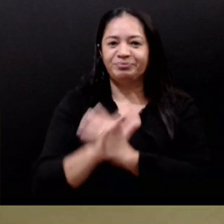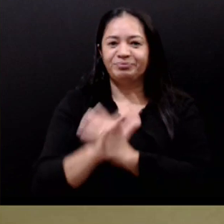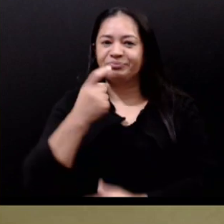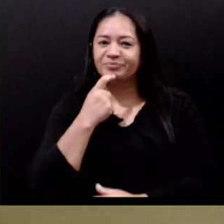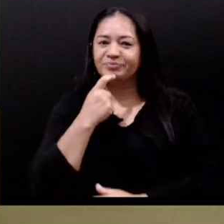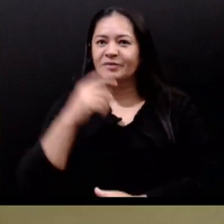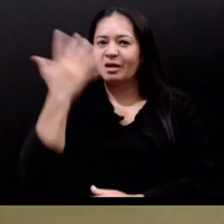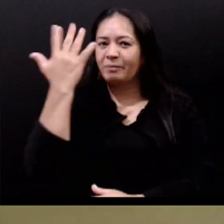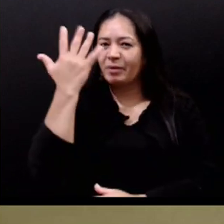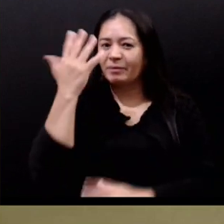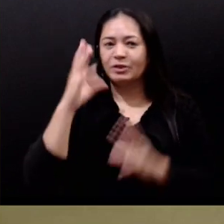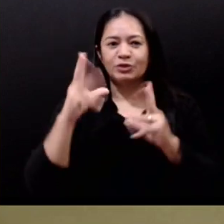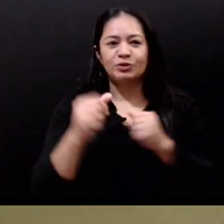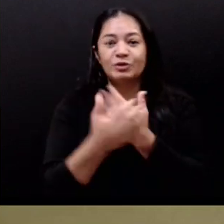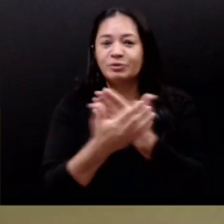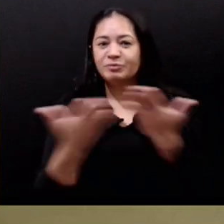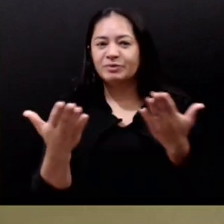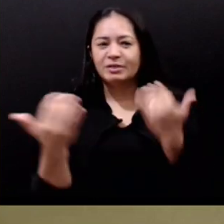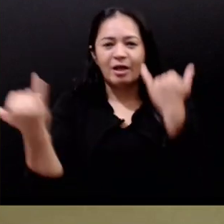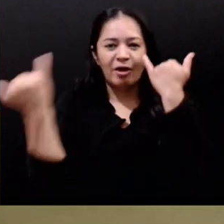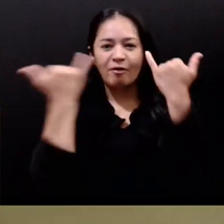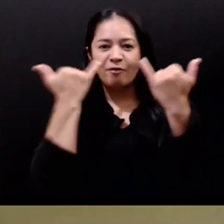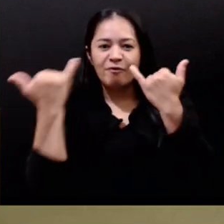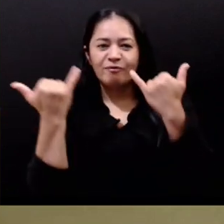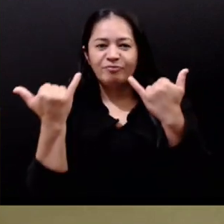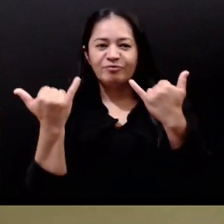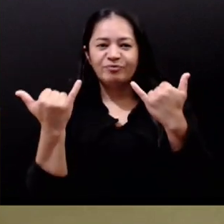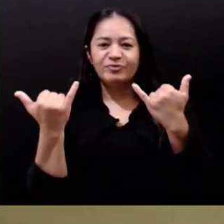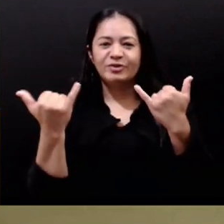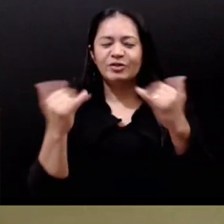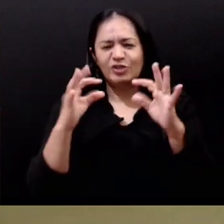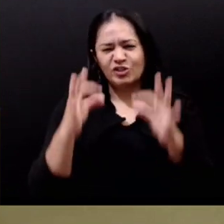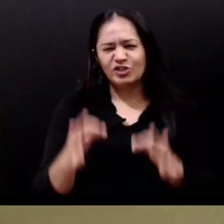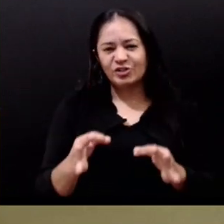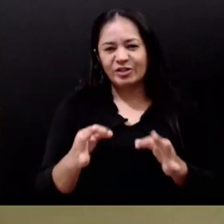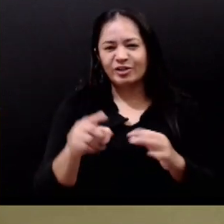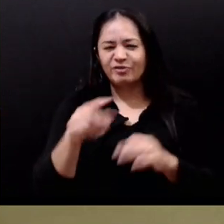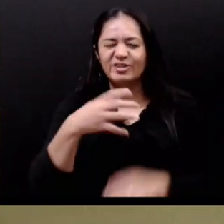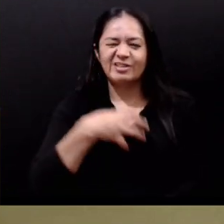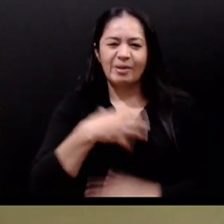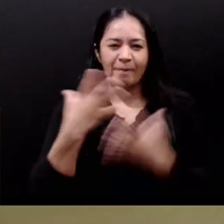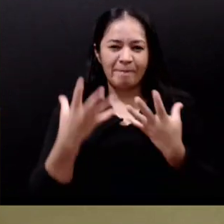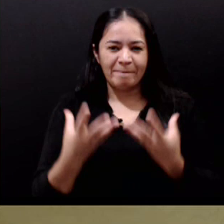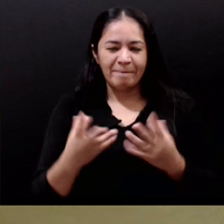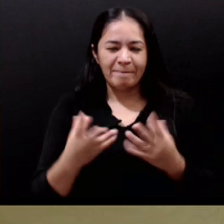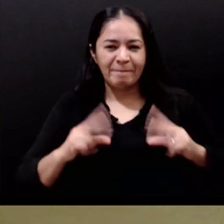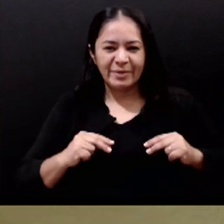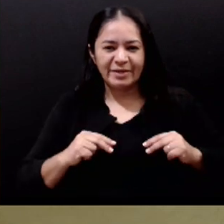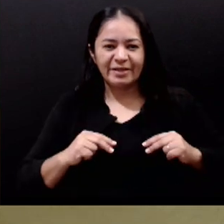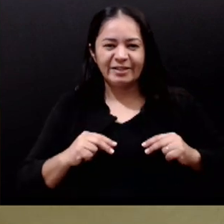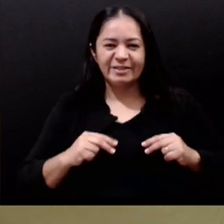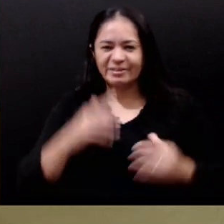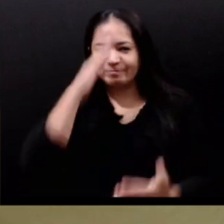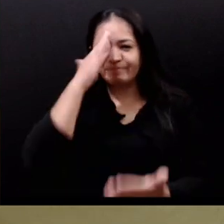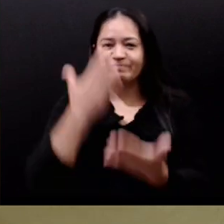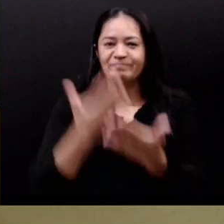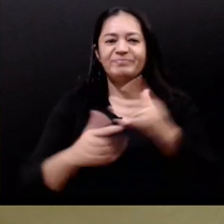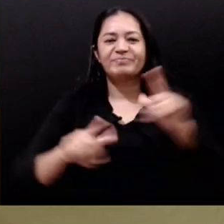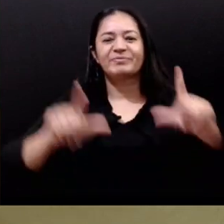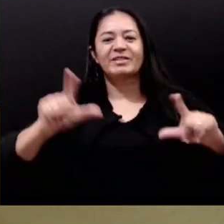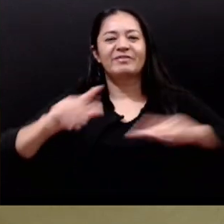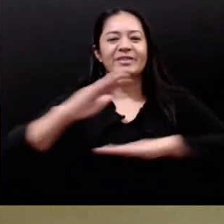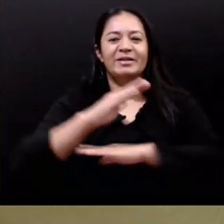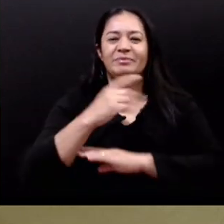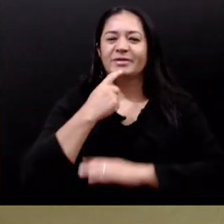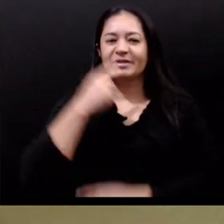você, informação do jeito que você merece, com credibilidade aqui na TV Câmara Campinas. E amanhã a gente se encontra a partir das 8